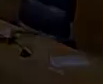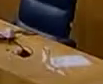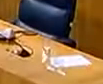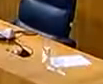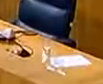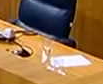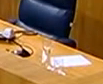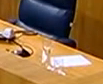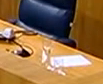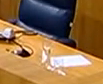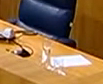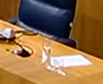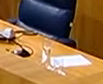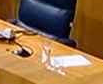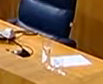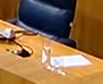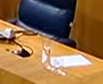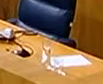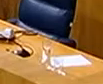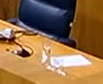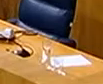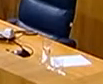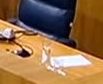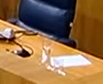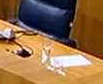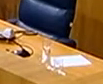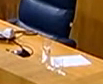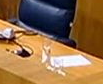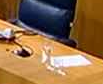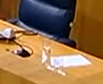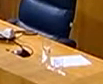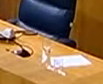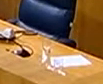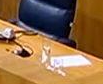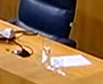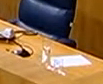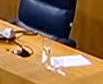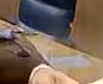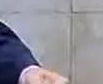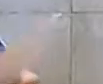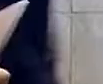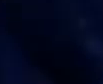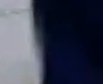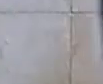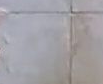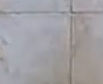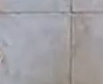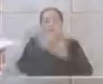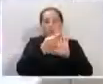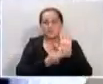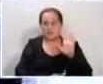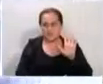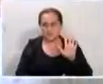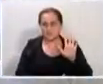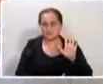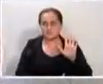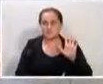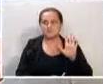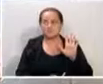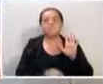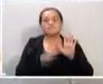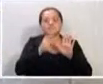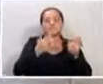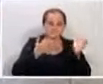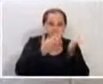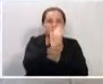eu gostaria a presidente de esclarecer alguns pontos a respeito do projeto é que foi